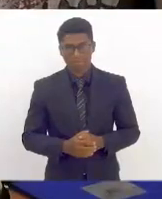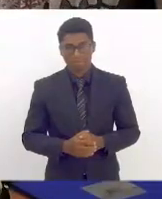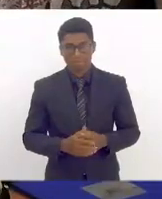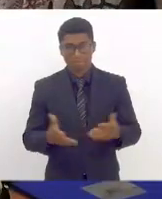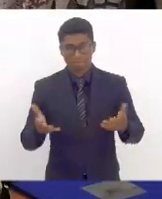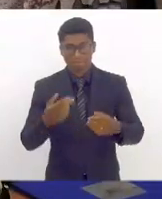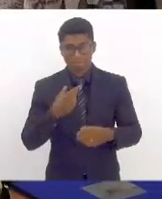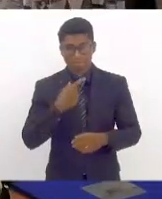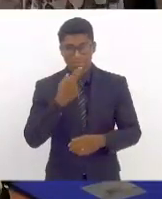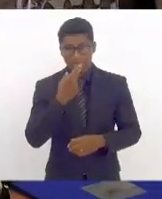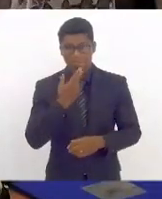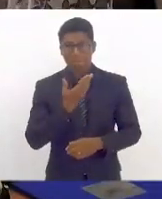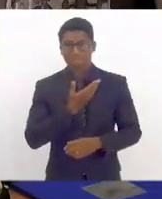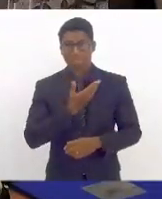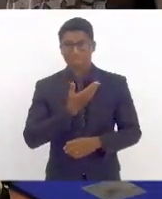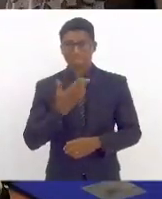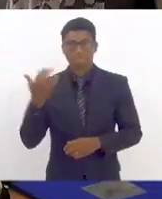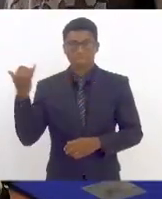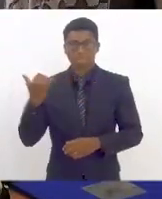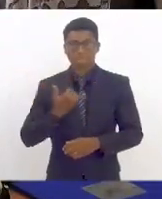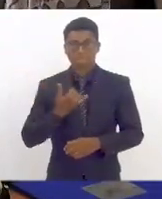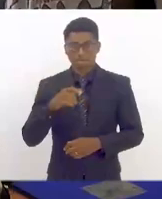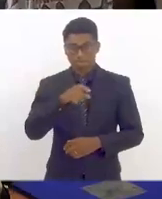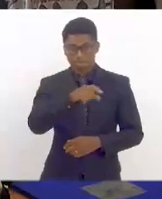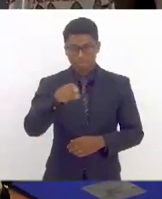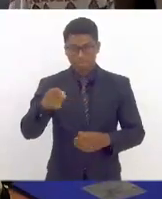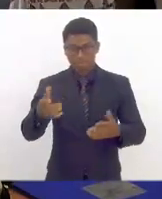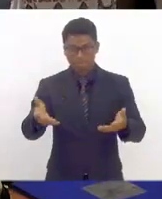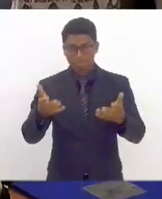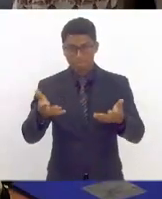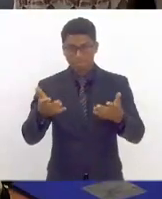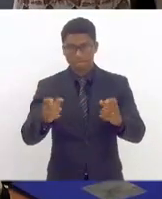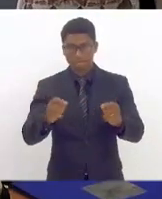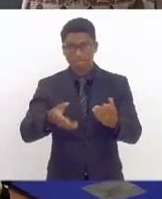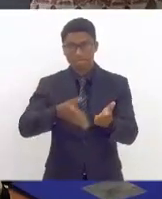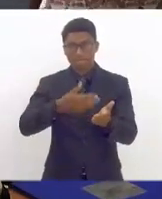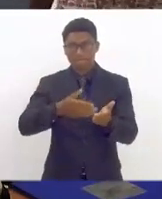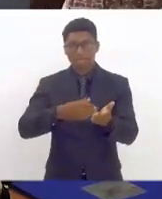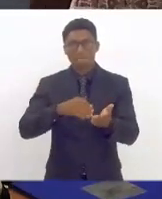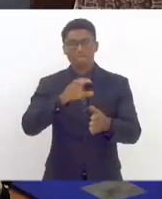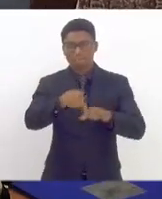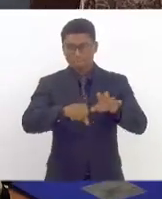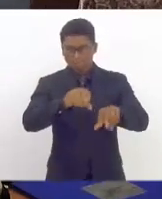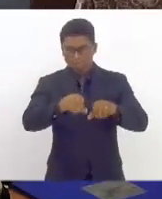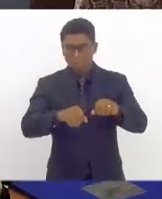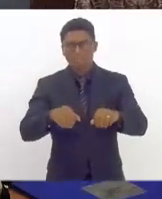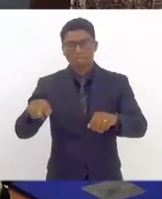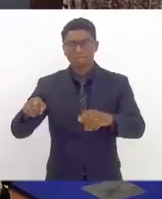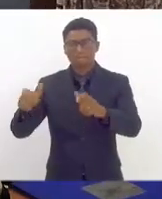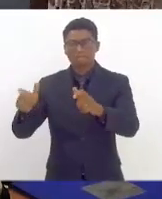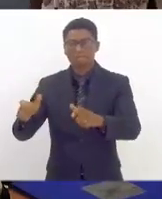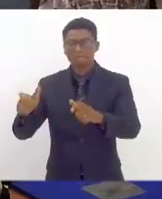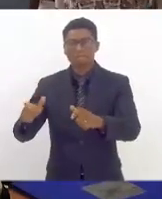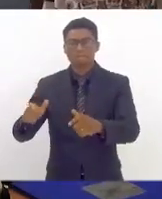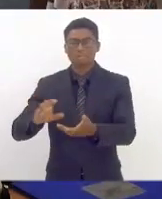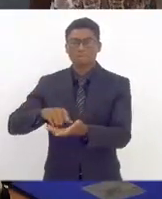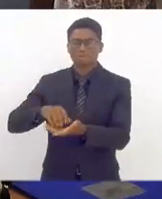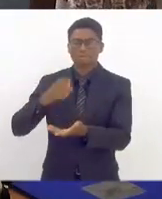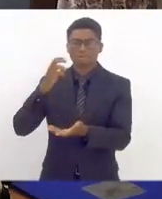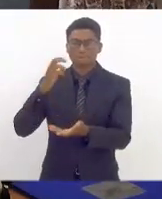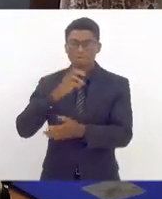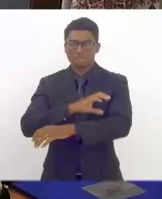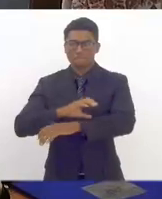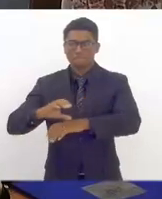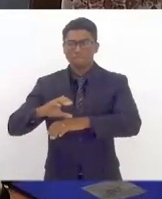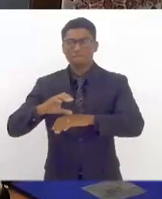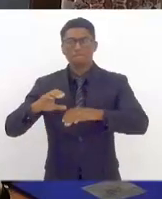isso agora meu amigo está me lembrando quem quiser pegar cartilha para levar para o espaço cultural dá para algum amigo a gente tem um monte